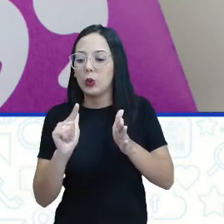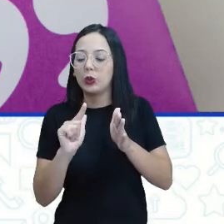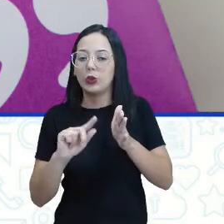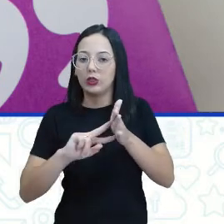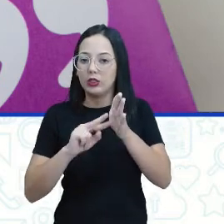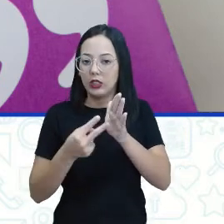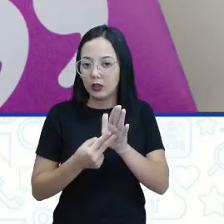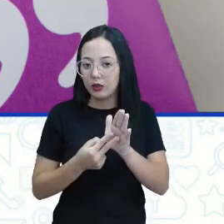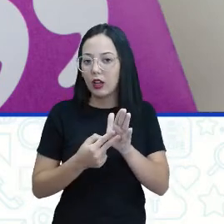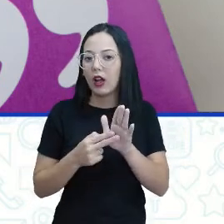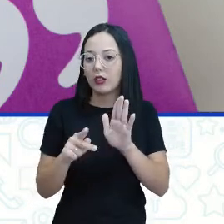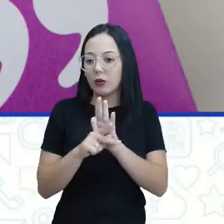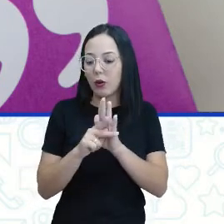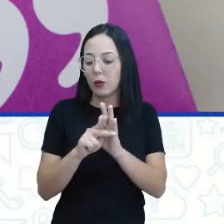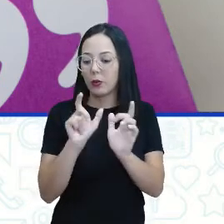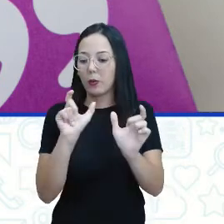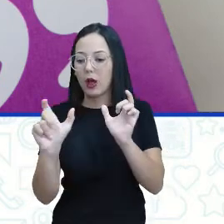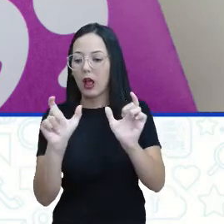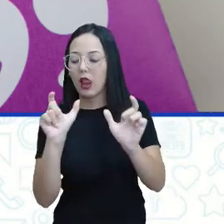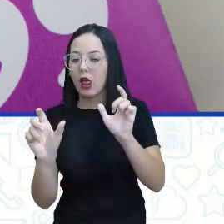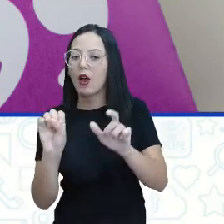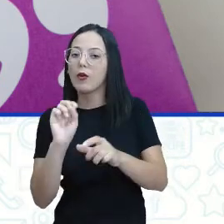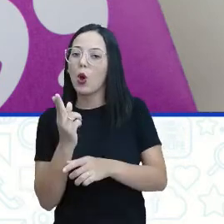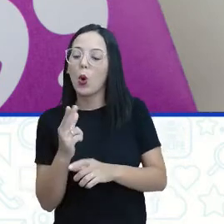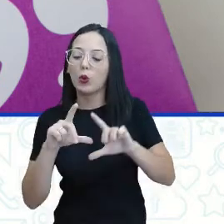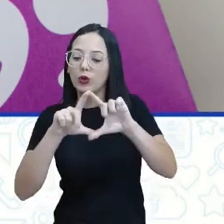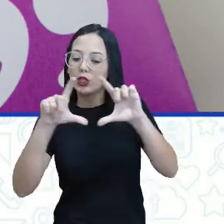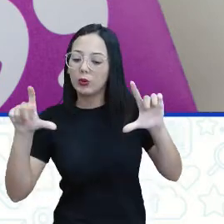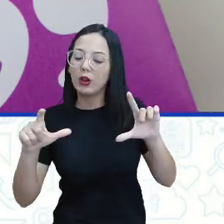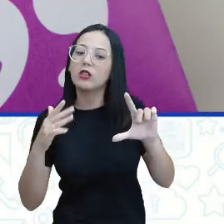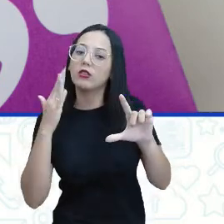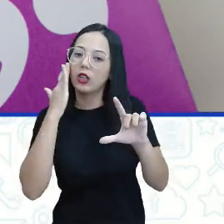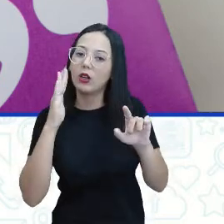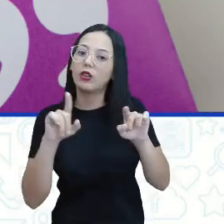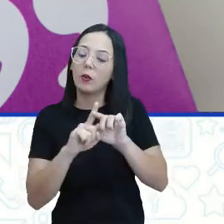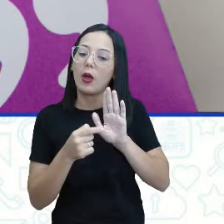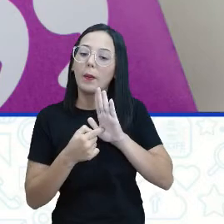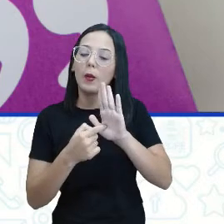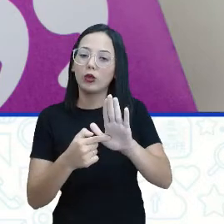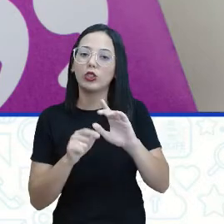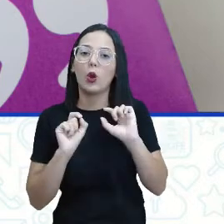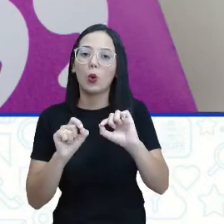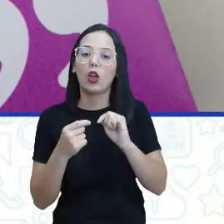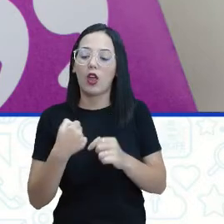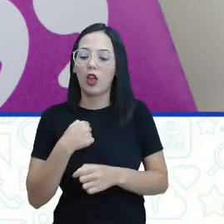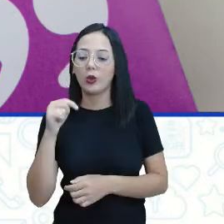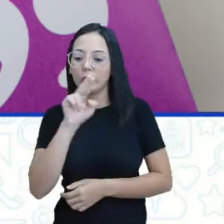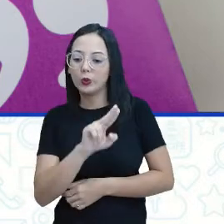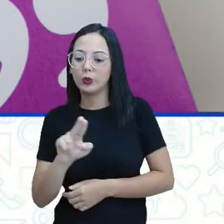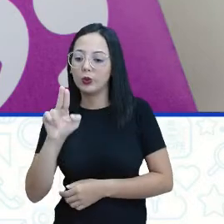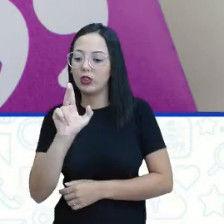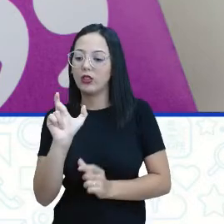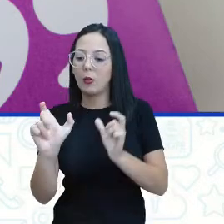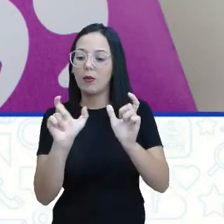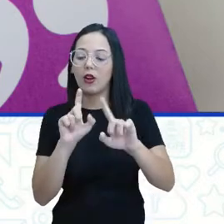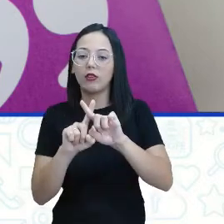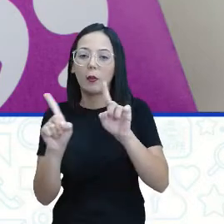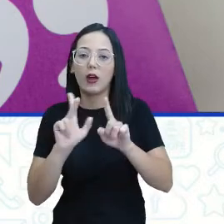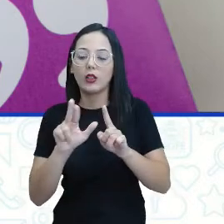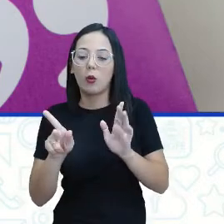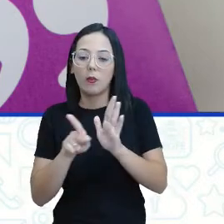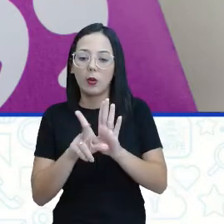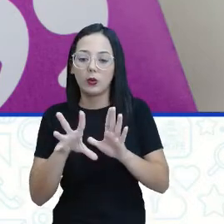sentido a determinada palavra ou expressão, como que para indicar que eu estou usando essa palavra, mas não é no